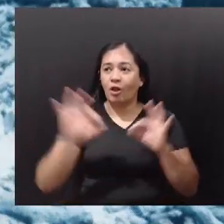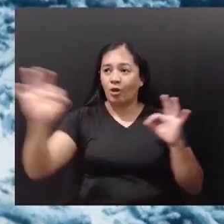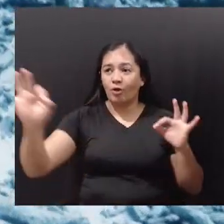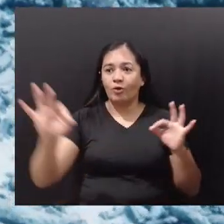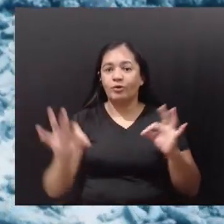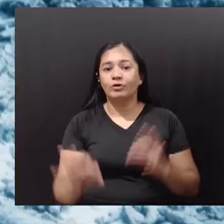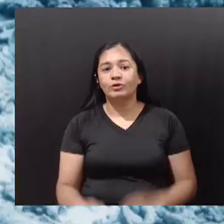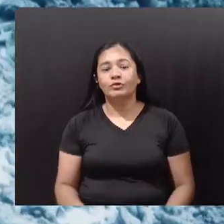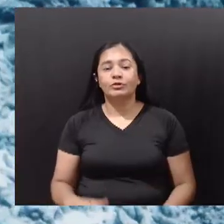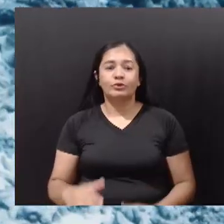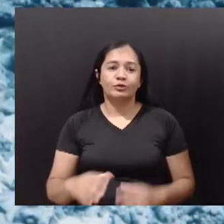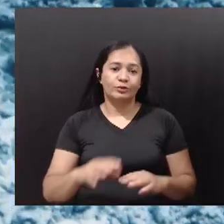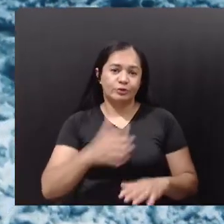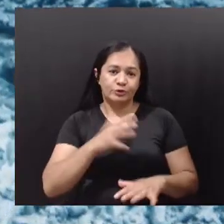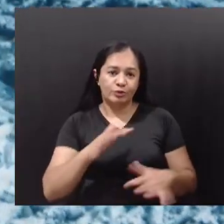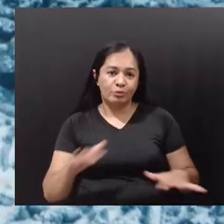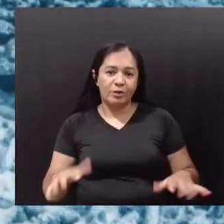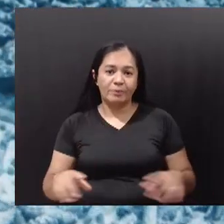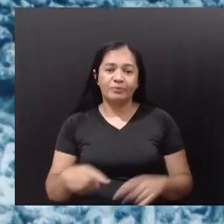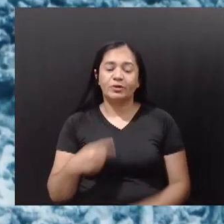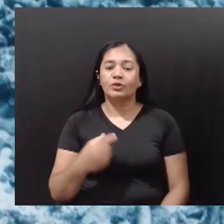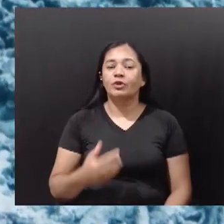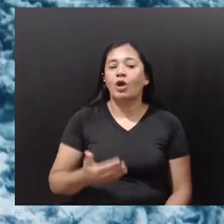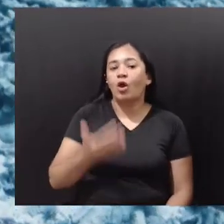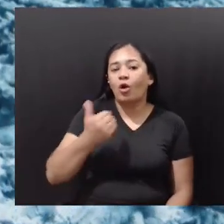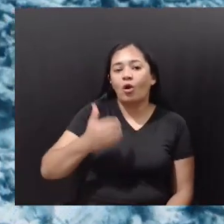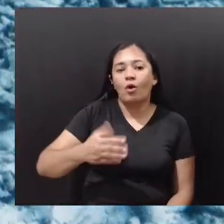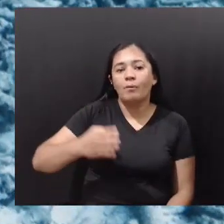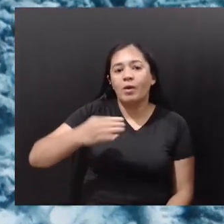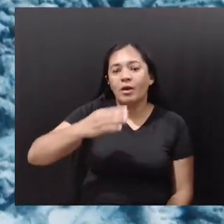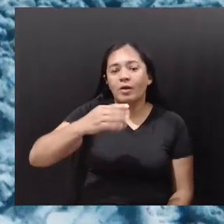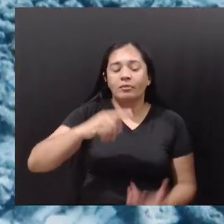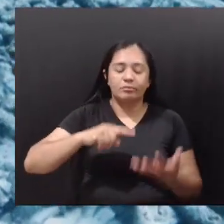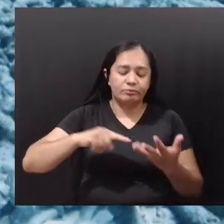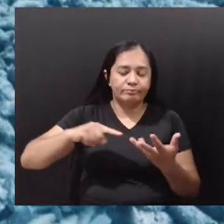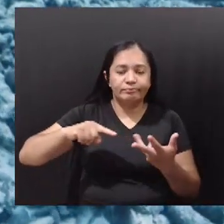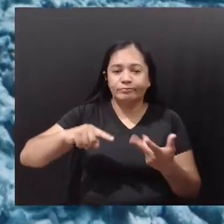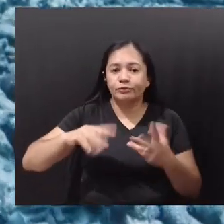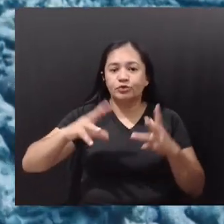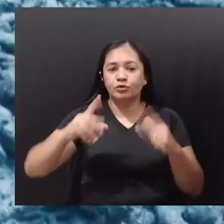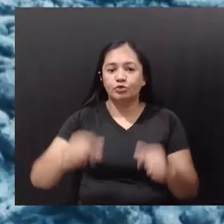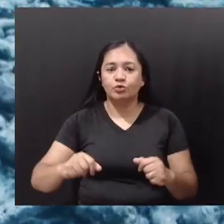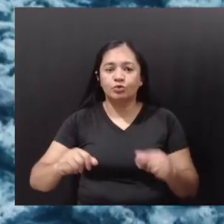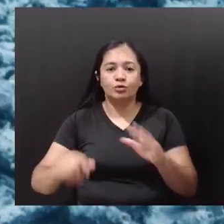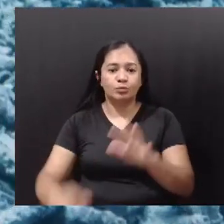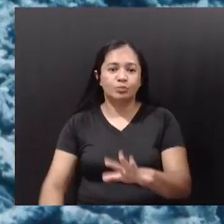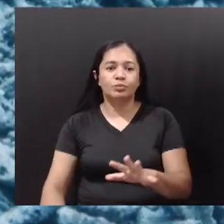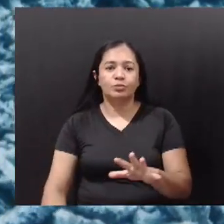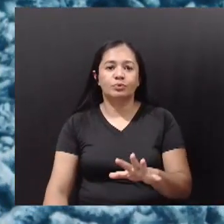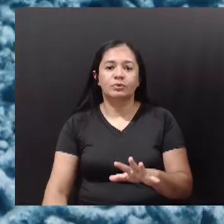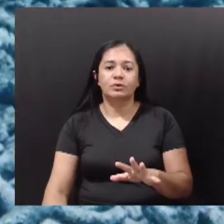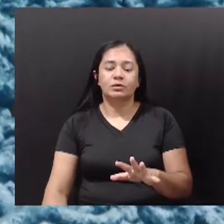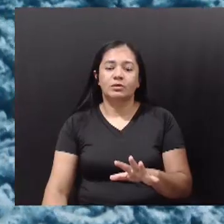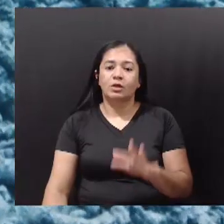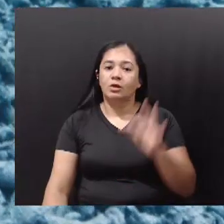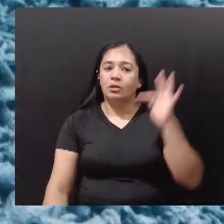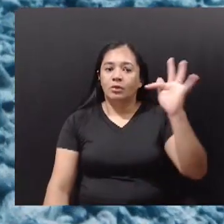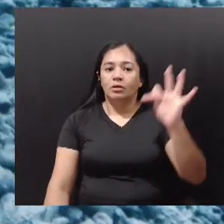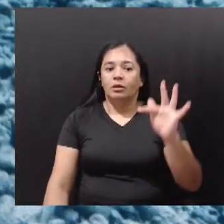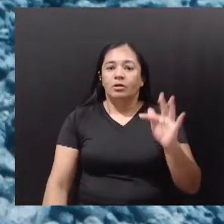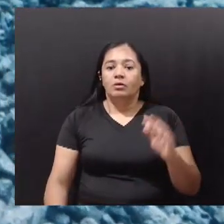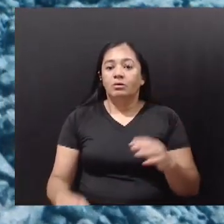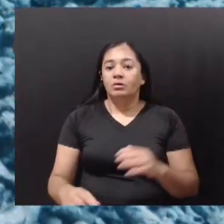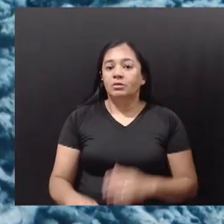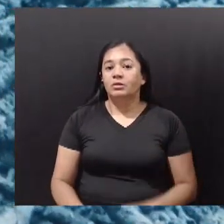a gente tem dietas baseadas nos frutos do mar. Então, tudo isso, no futuro, pode trazer uma complicação muito